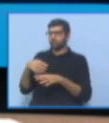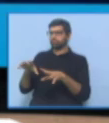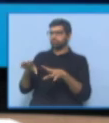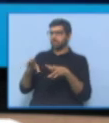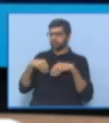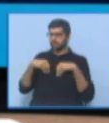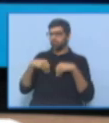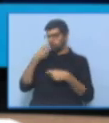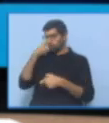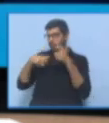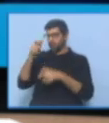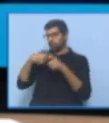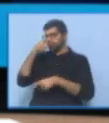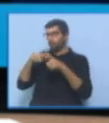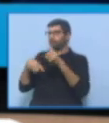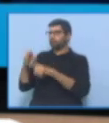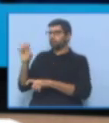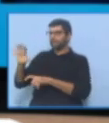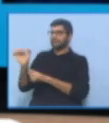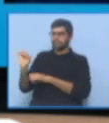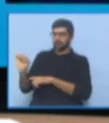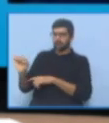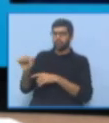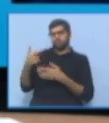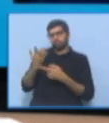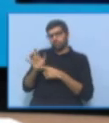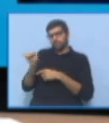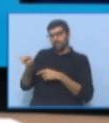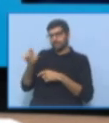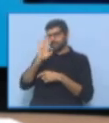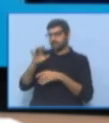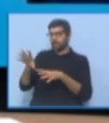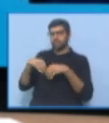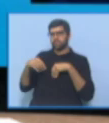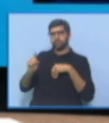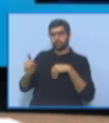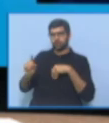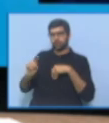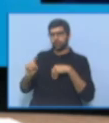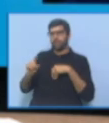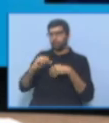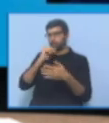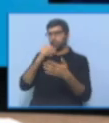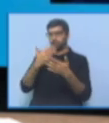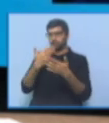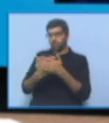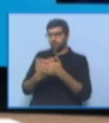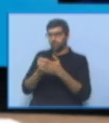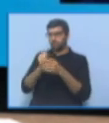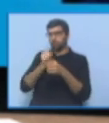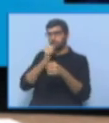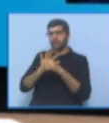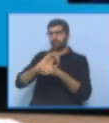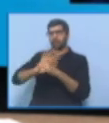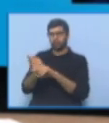acolhimento humanitário de refugiados, concretamente estes que, se não forem acolhidos, morrem no Mediterrâneo,